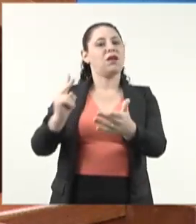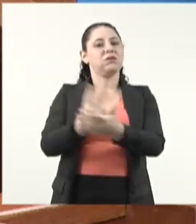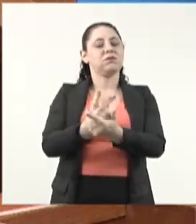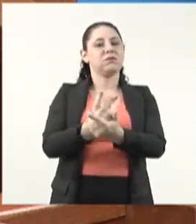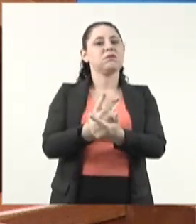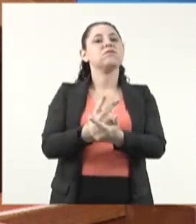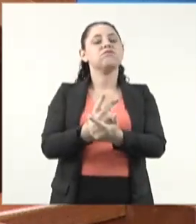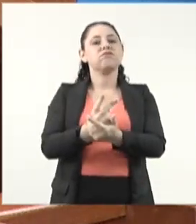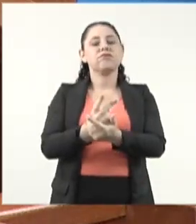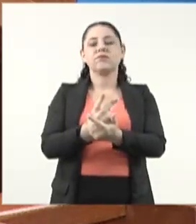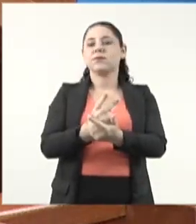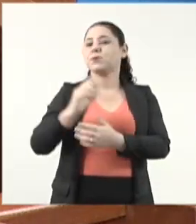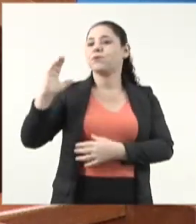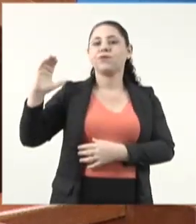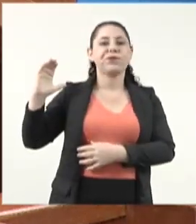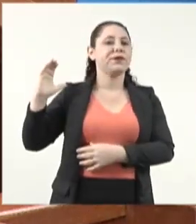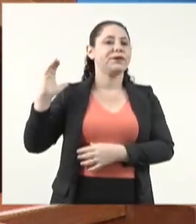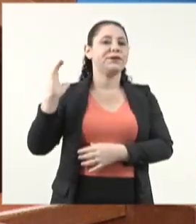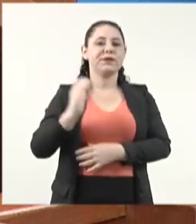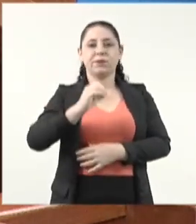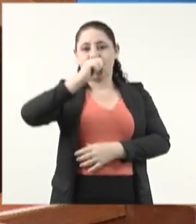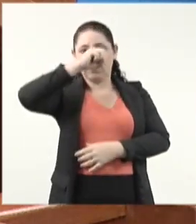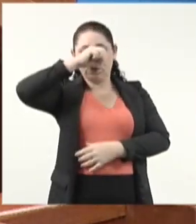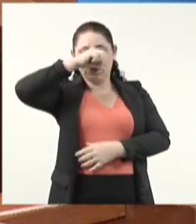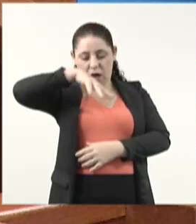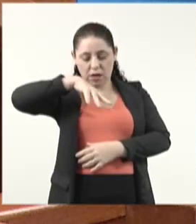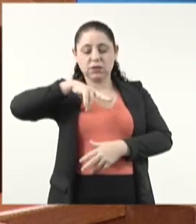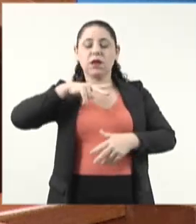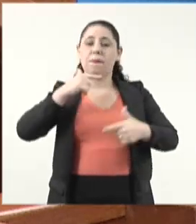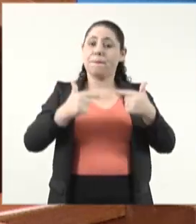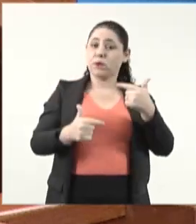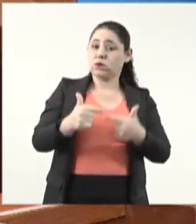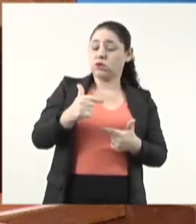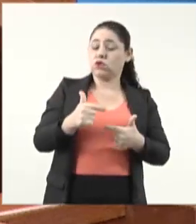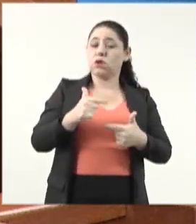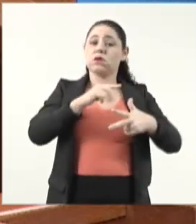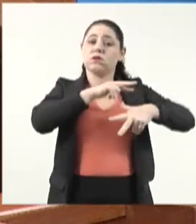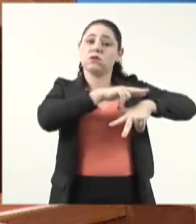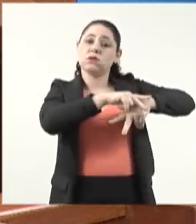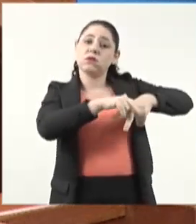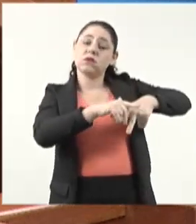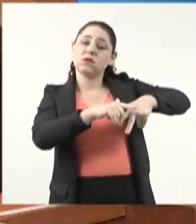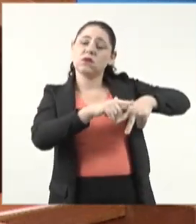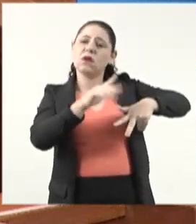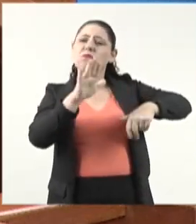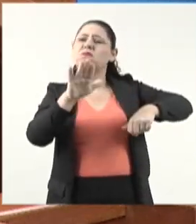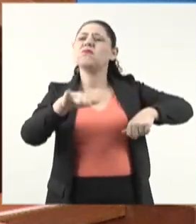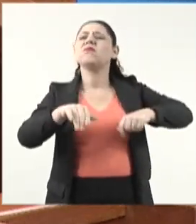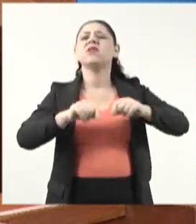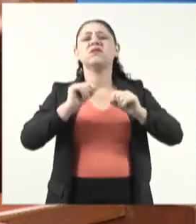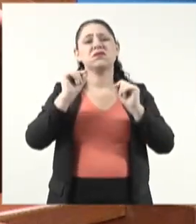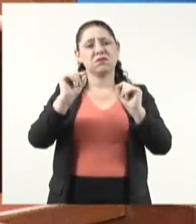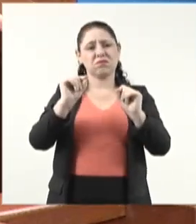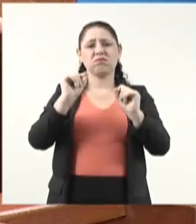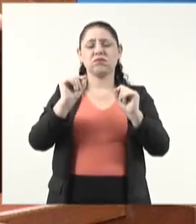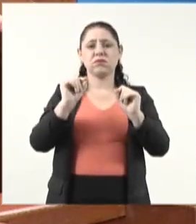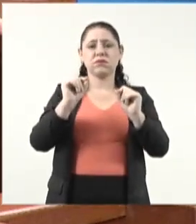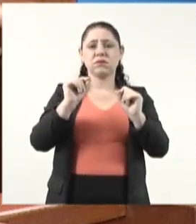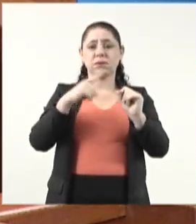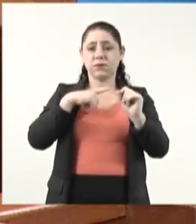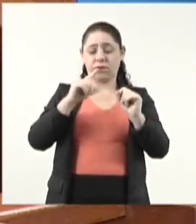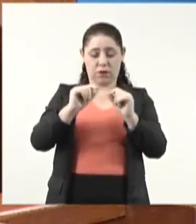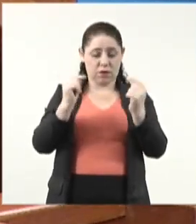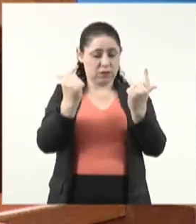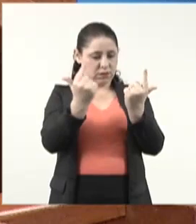lei tipifica como crime de violência política de gênero, né? E o que é mais interessante é que, justamente na esteira da